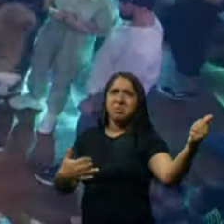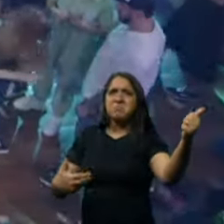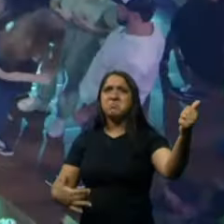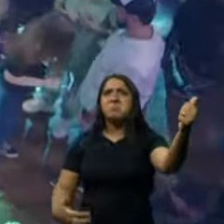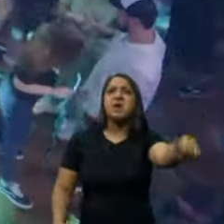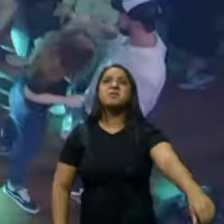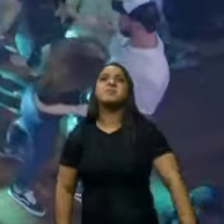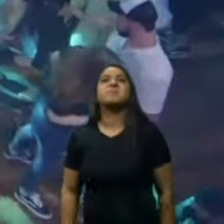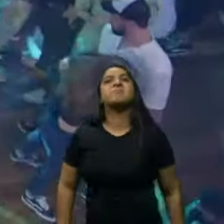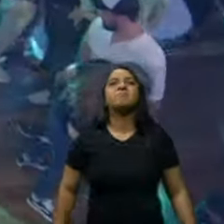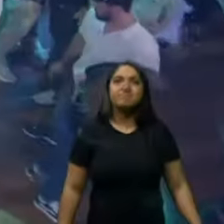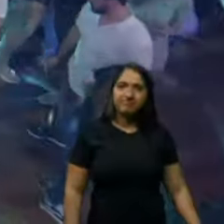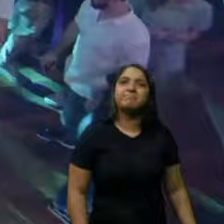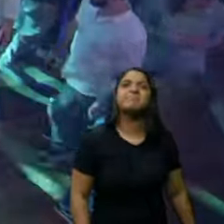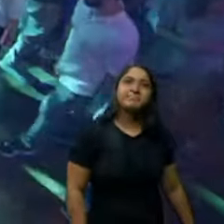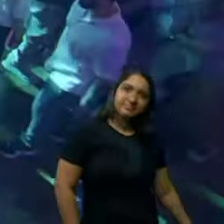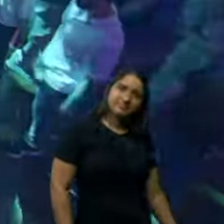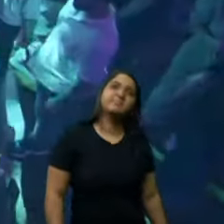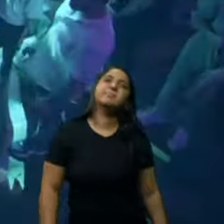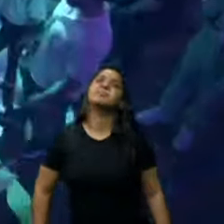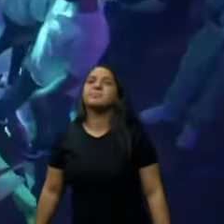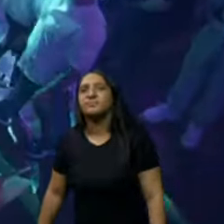E aí